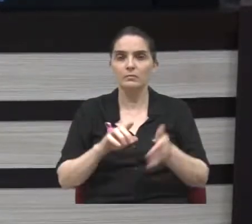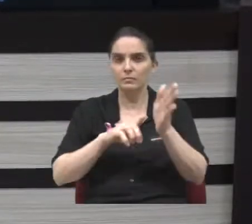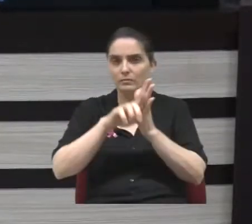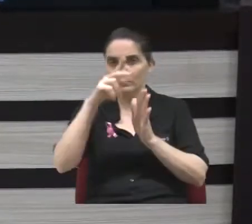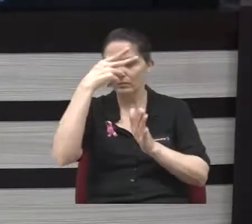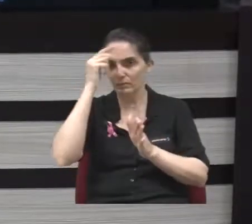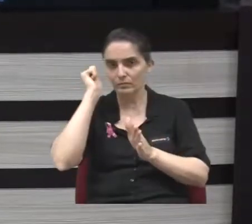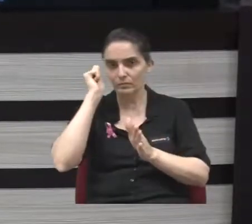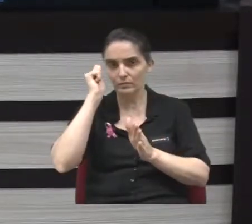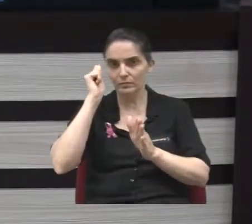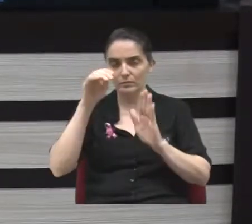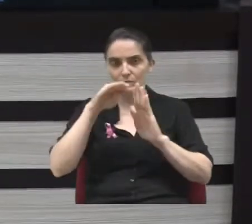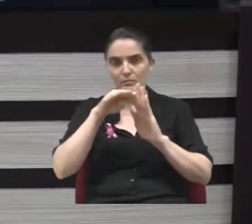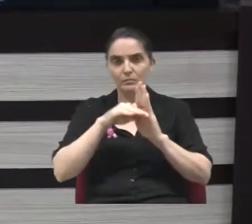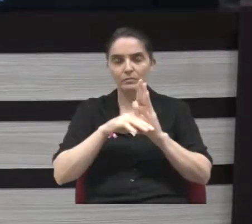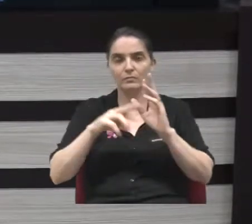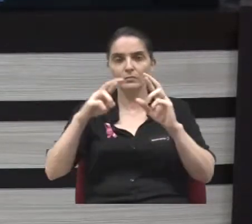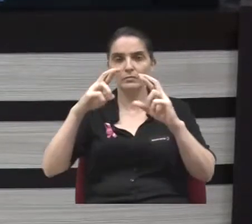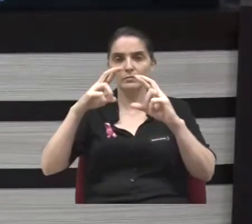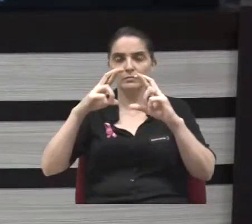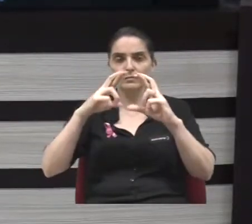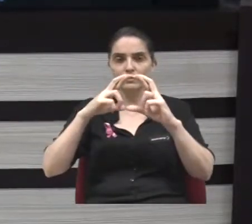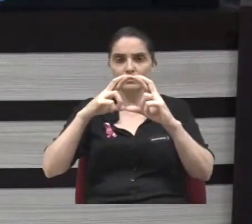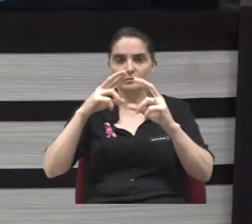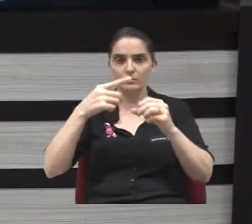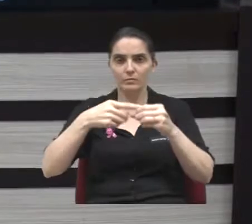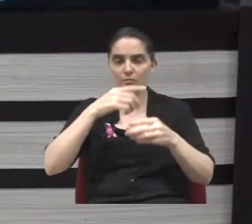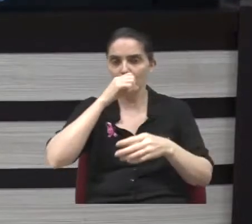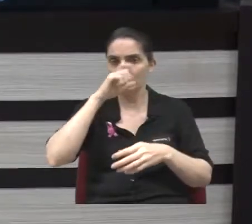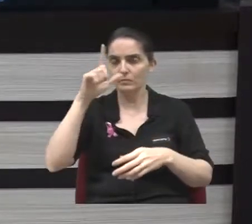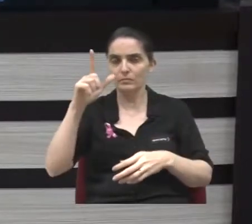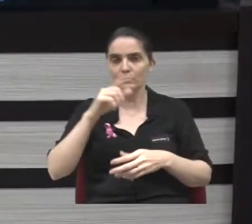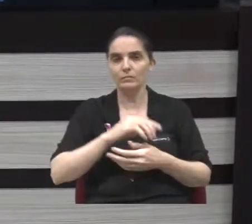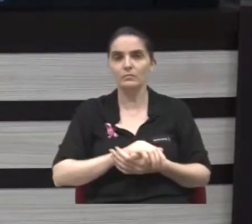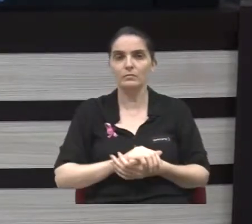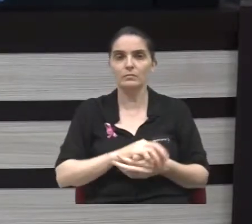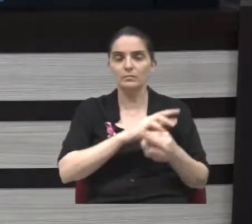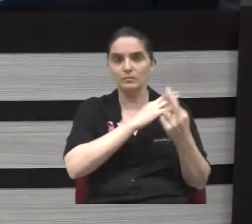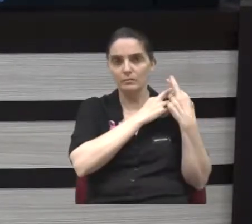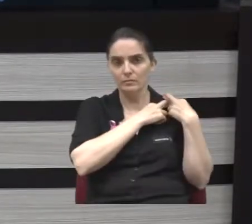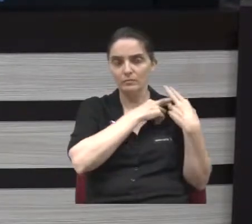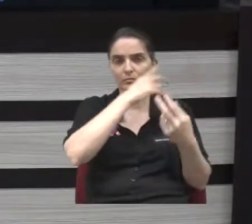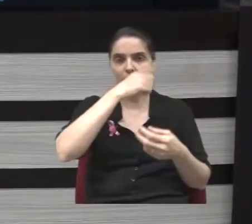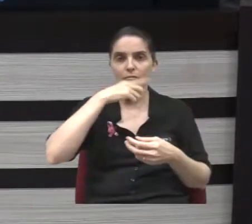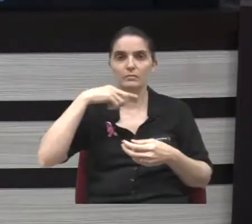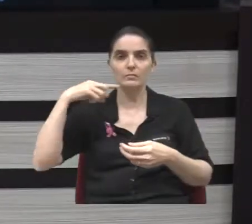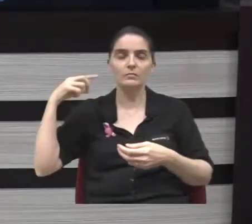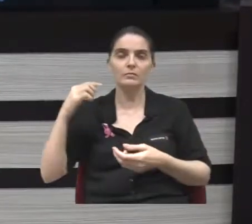de reciclagem no município de Limeira. Autoria, vereadora doutora Mayra.